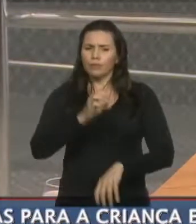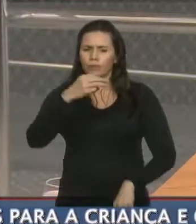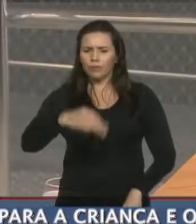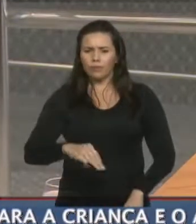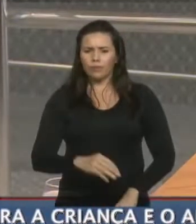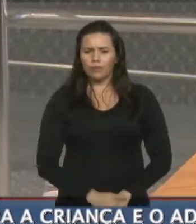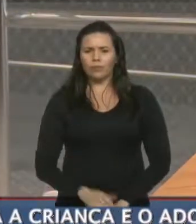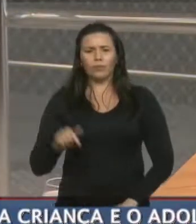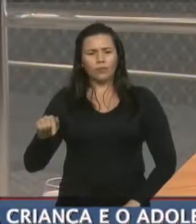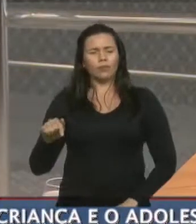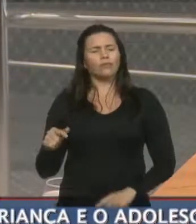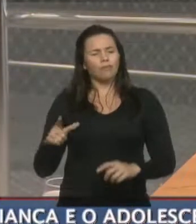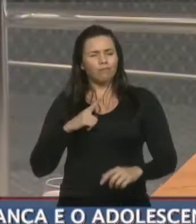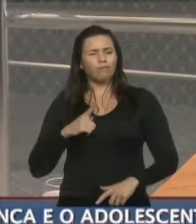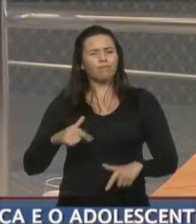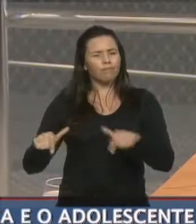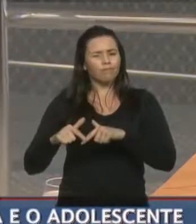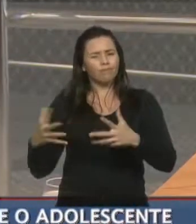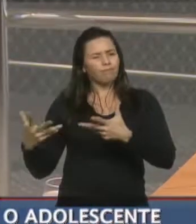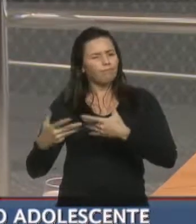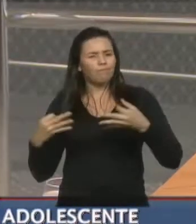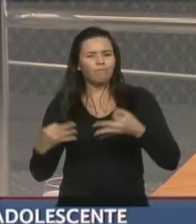Perícias Técnicas à Criança e Adolescente.